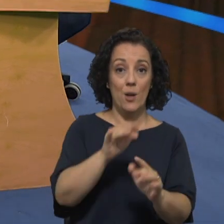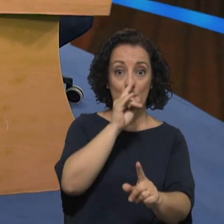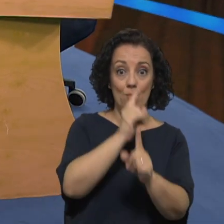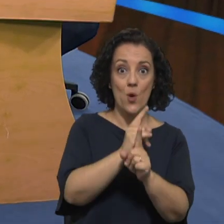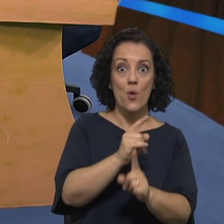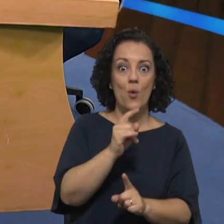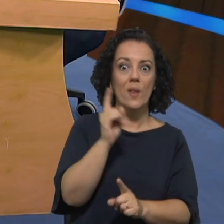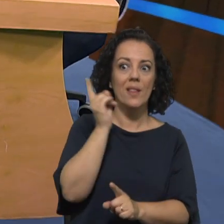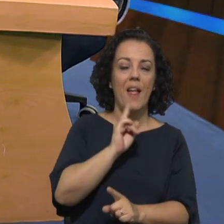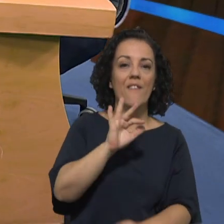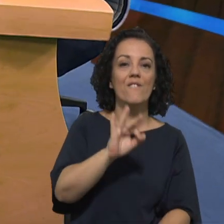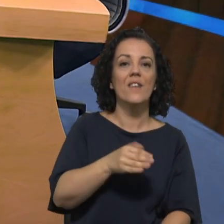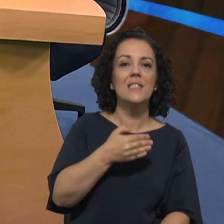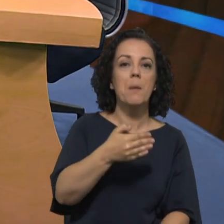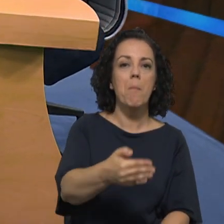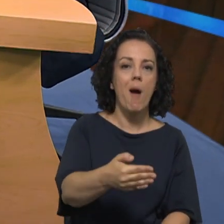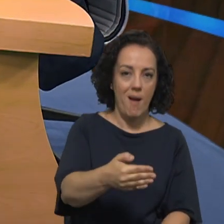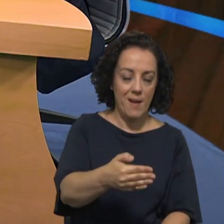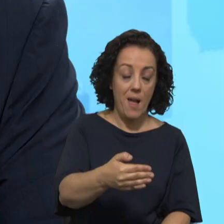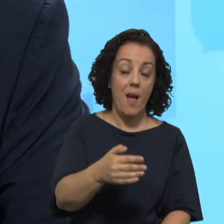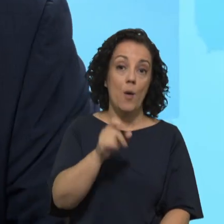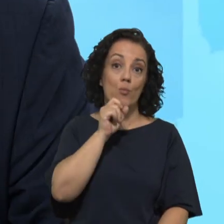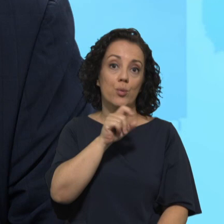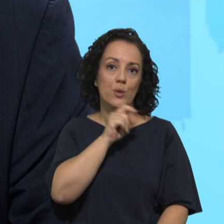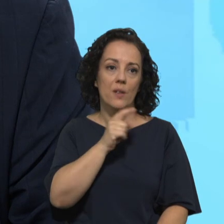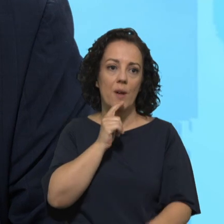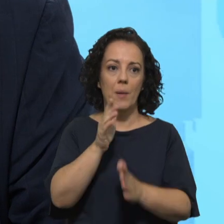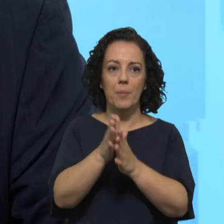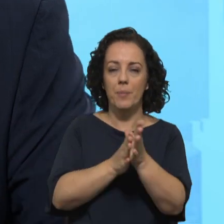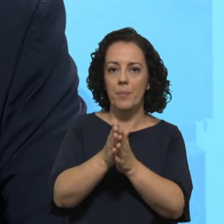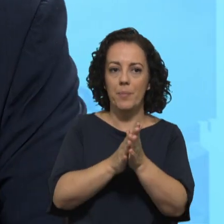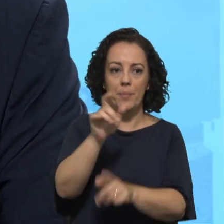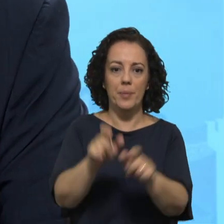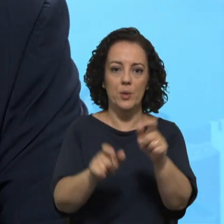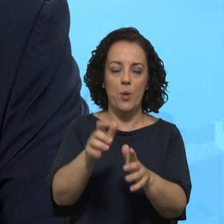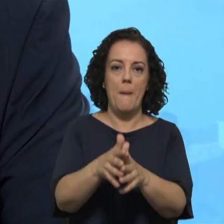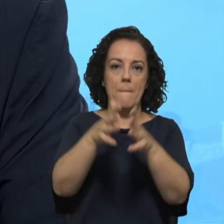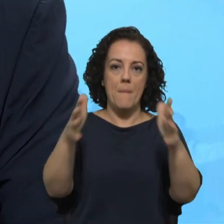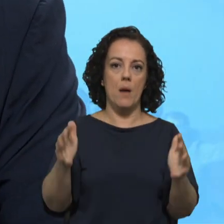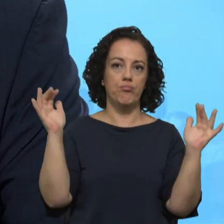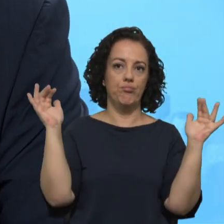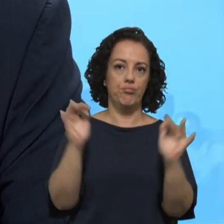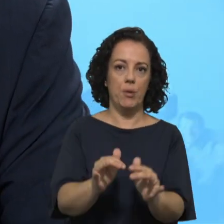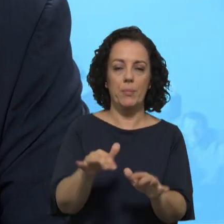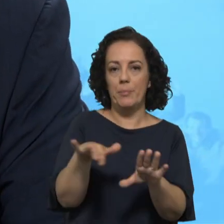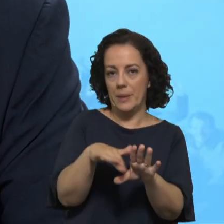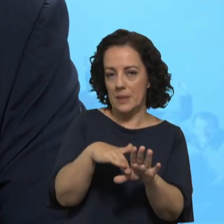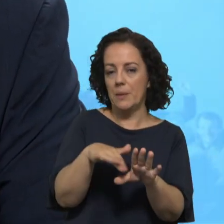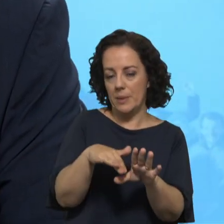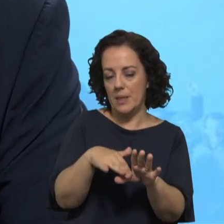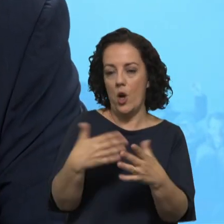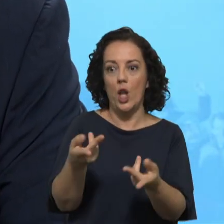semana, digamos assim, e onde as pessoas terão mais oportunidade de ir, de participar e mais disponibilidade ainda do que é